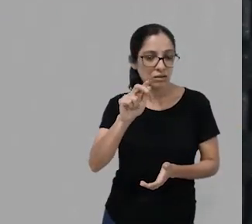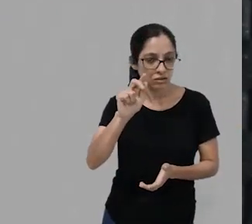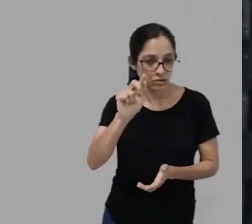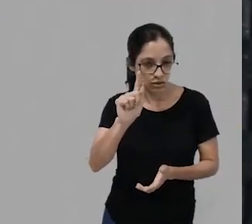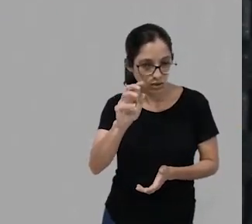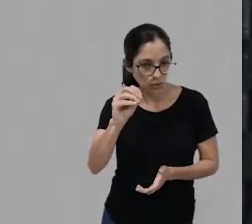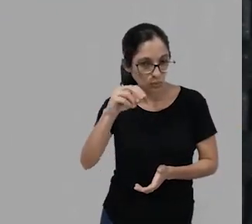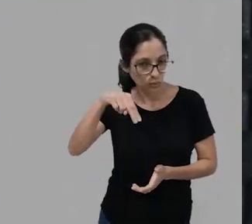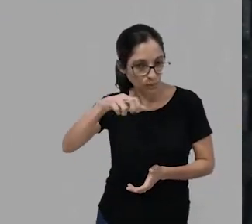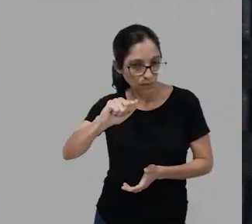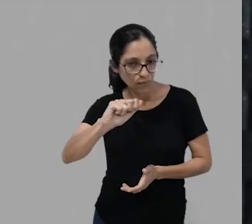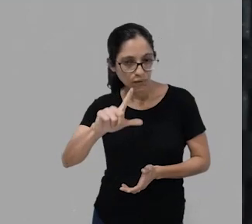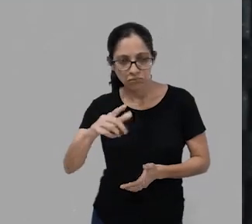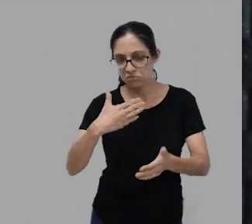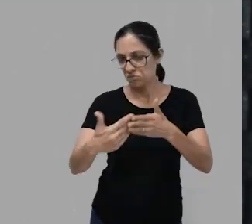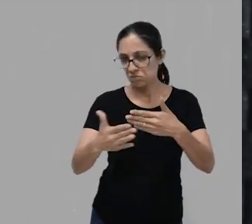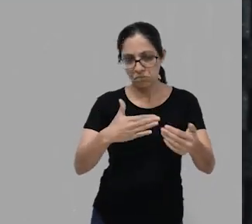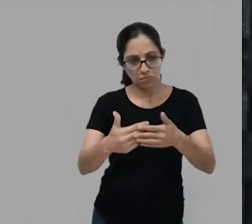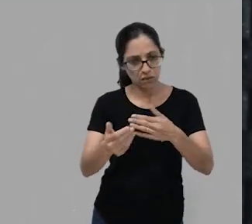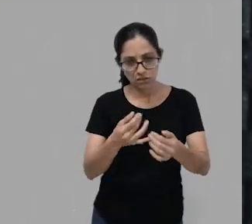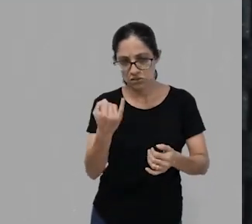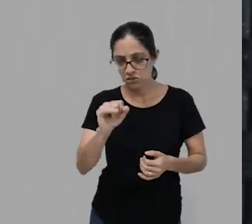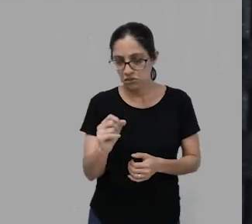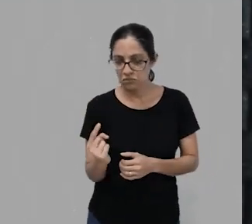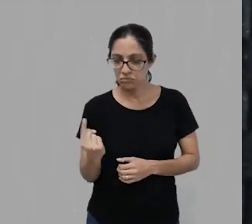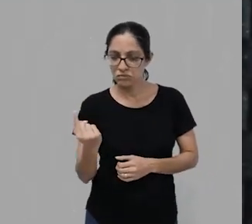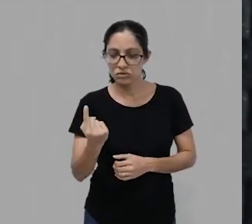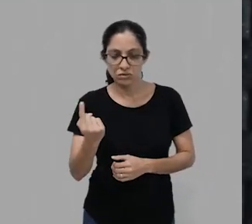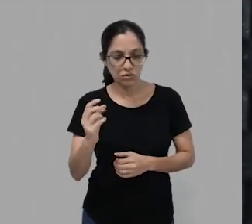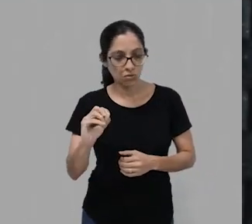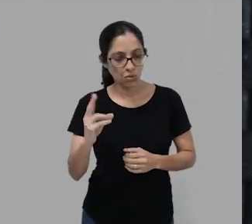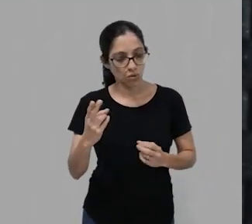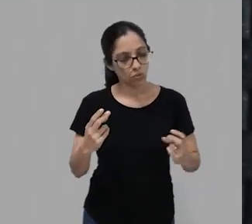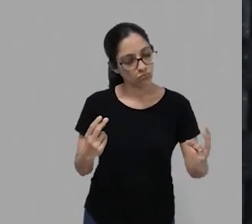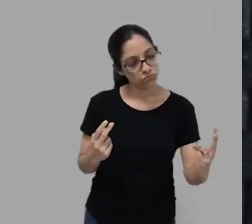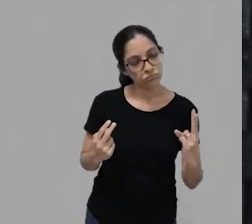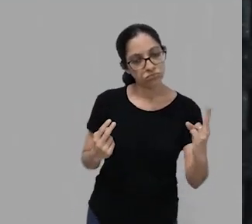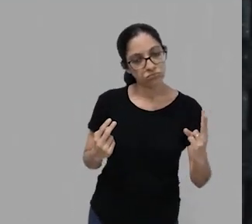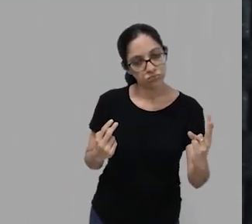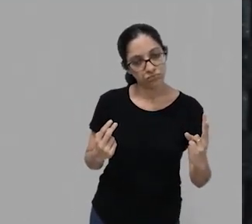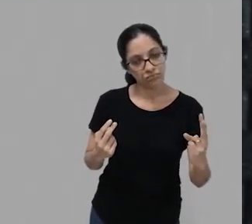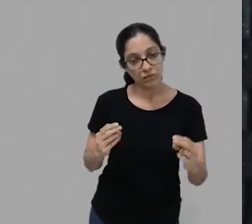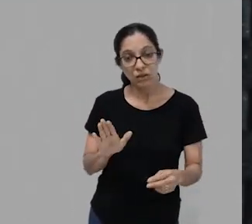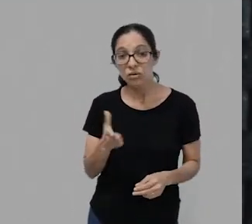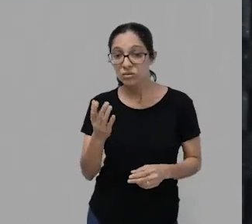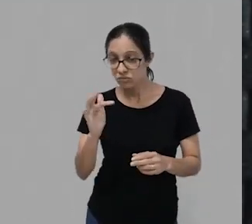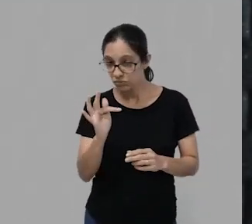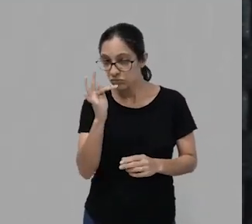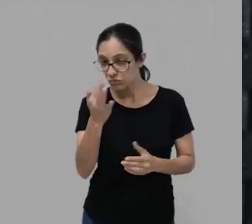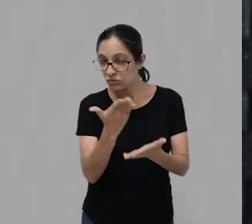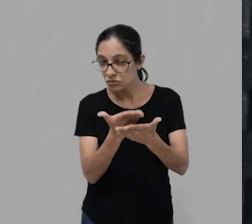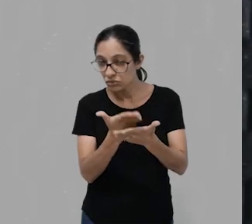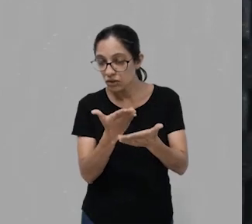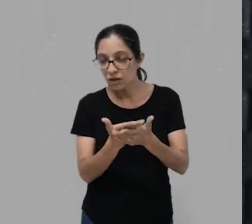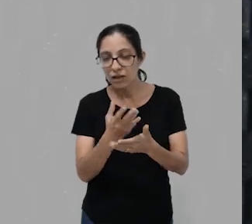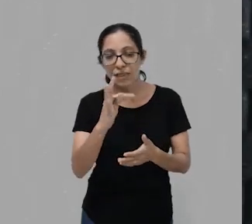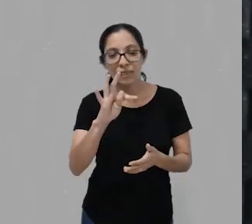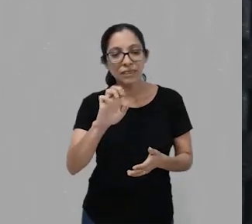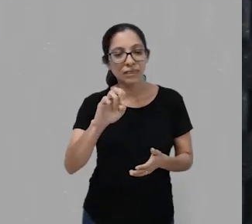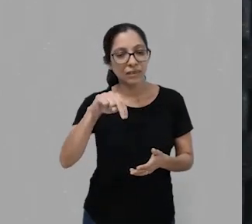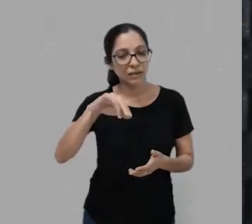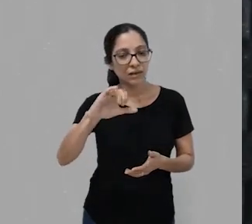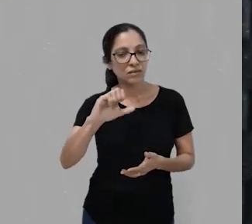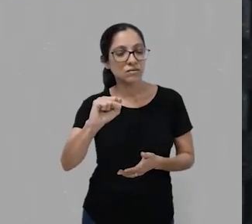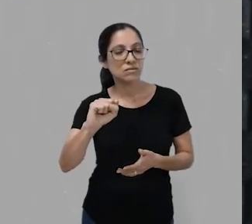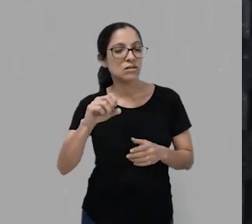de disputas do individual ou de duplas. Quando nós estudarmos lá tênis de mesa, vocês vão ver que no tênis de mesa